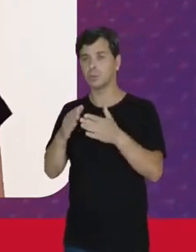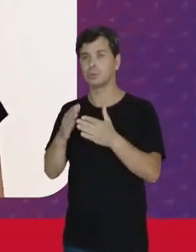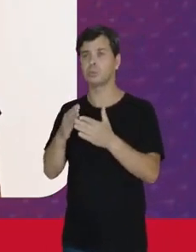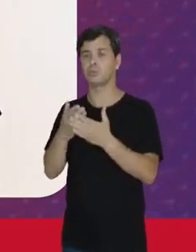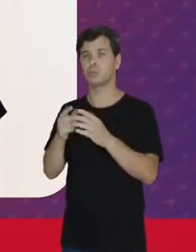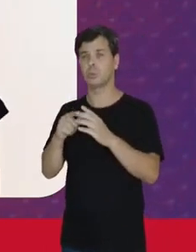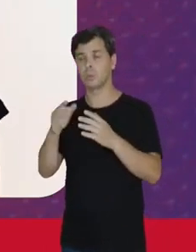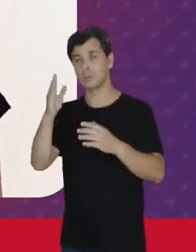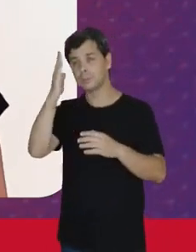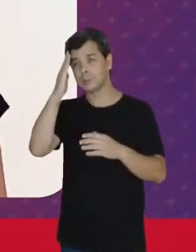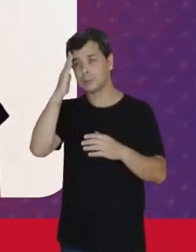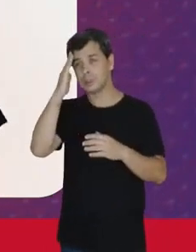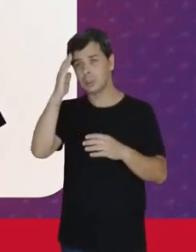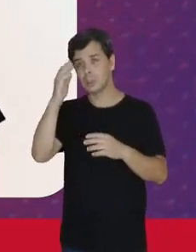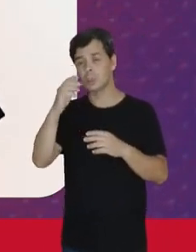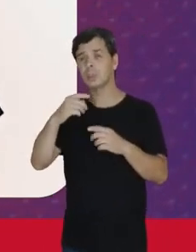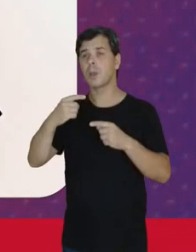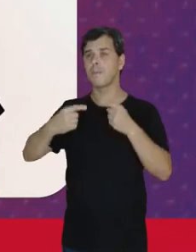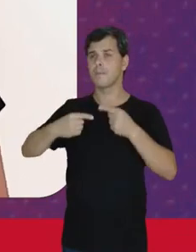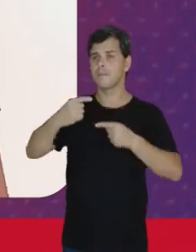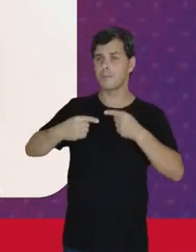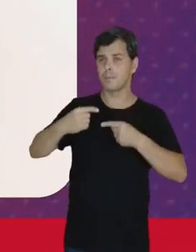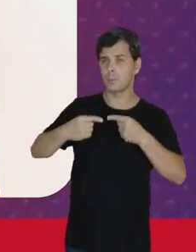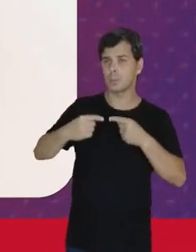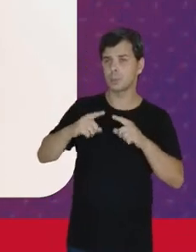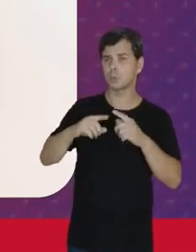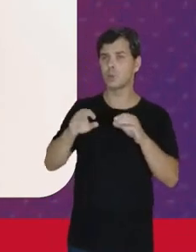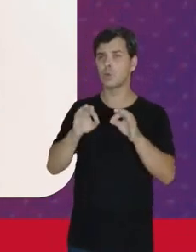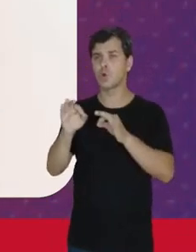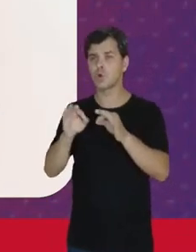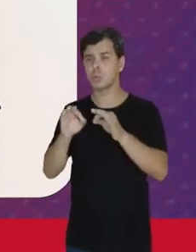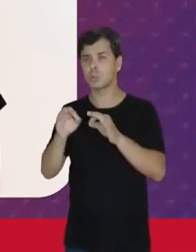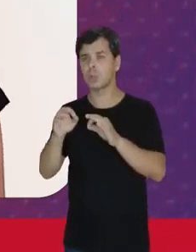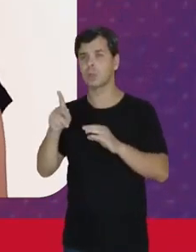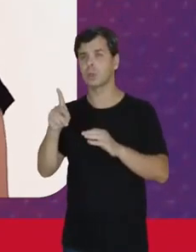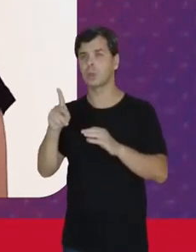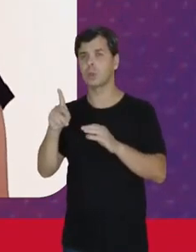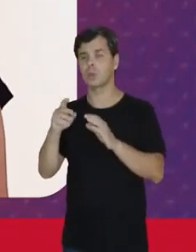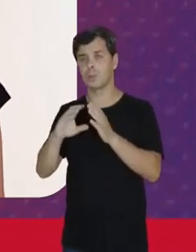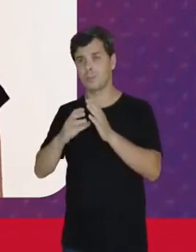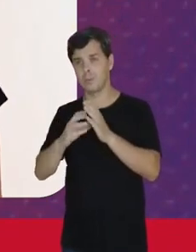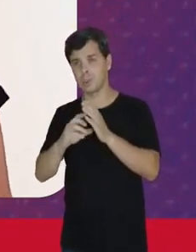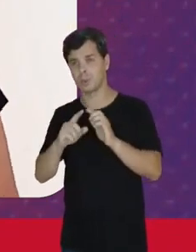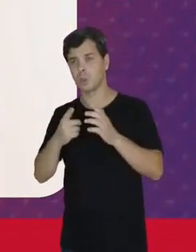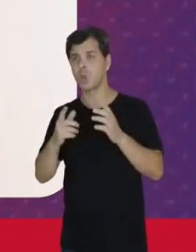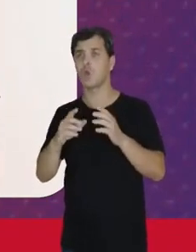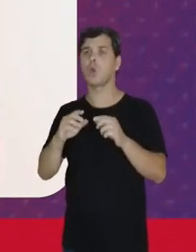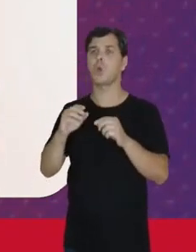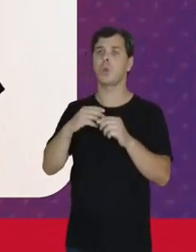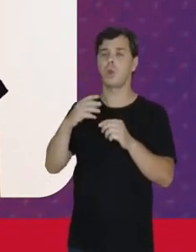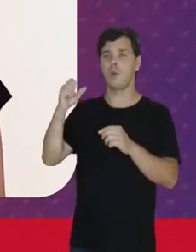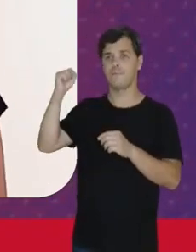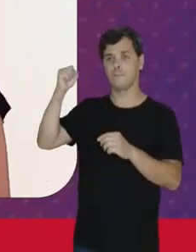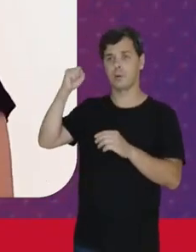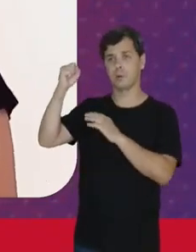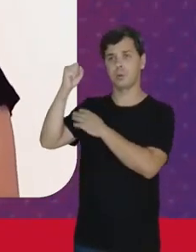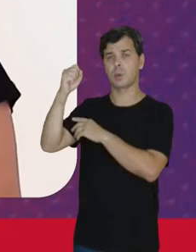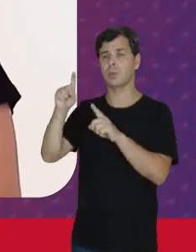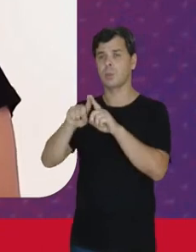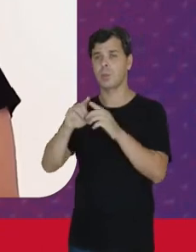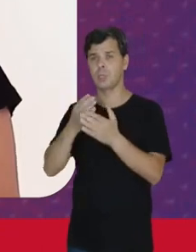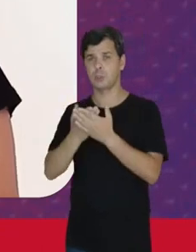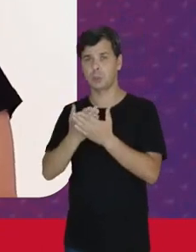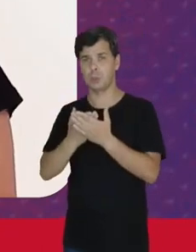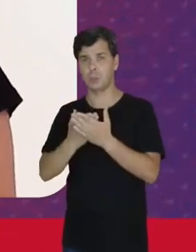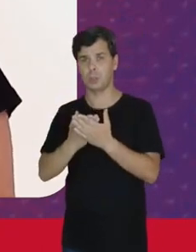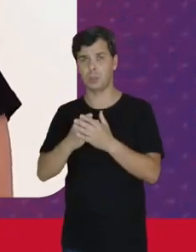melhor, passei a entender melhor sobre política, sobre organização partidária, organização no movimento feminista, no movimento estudantil.